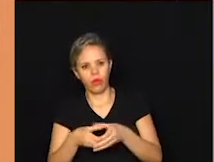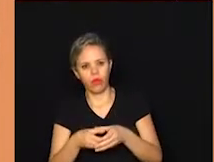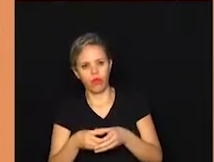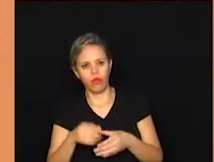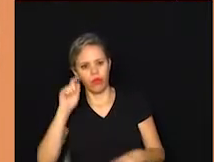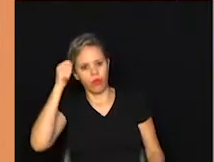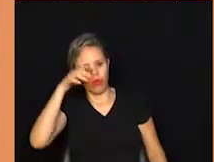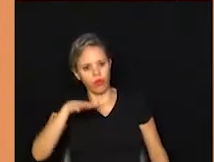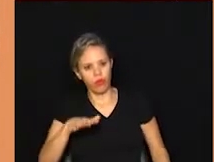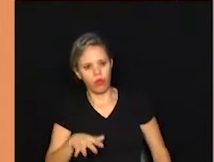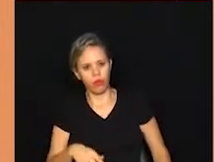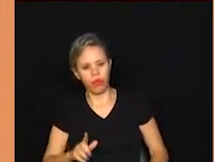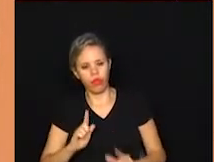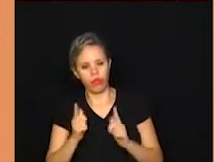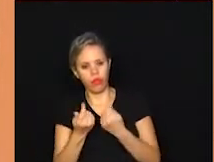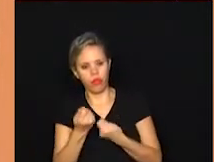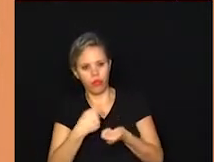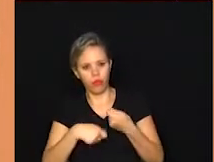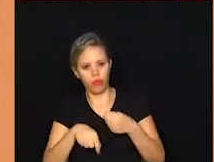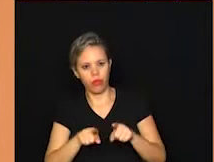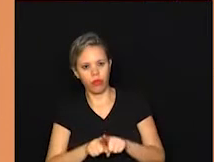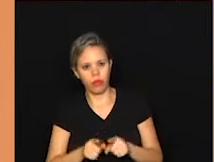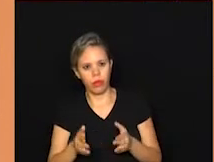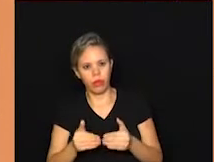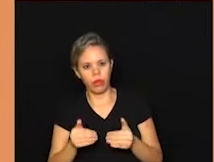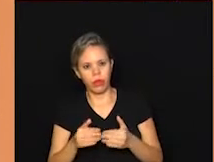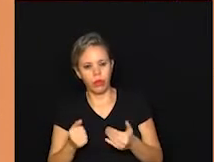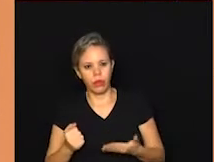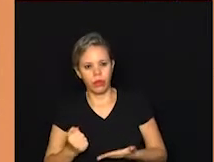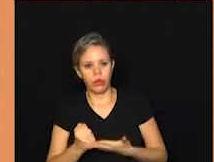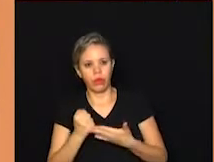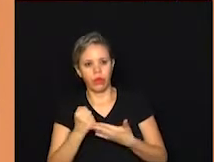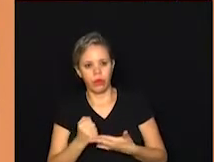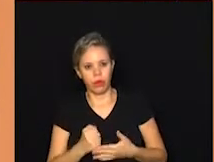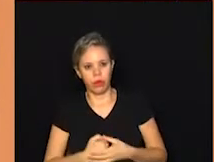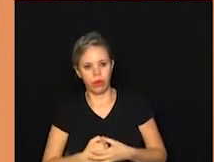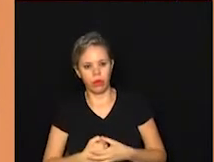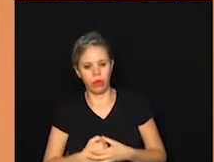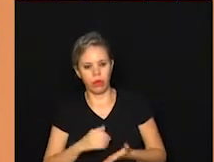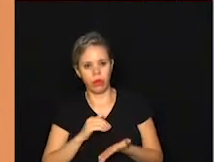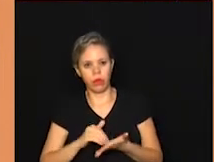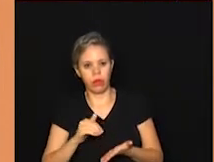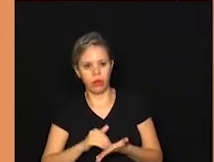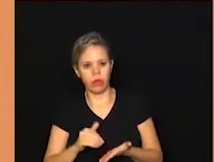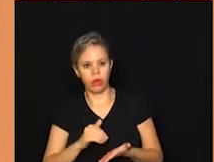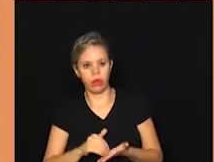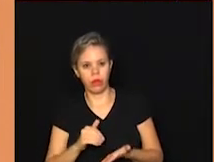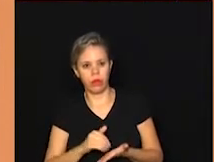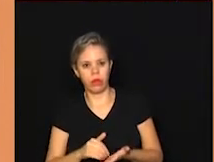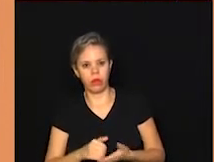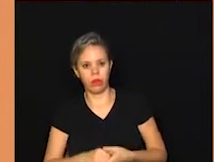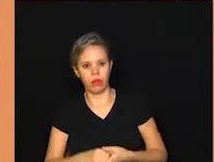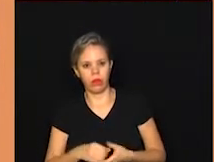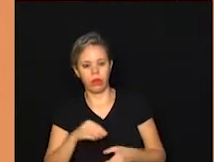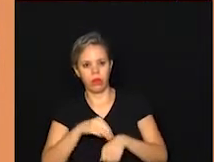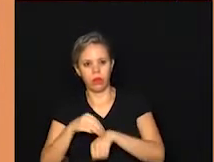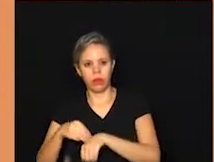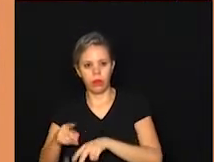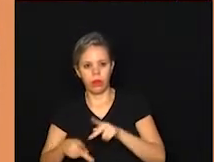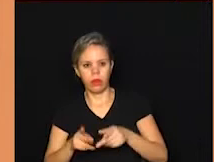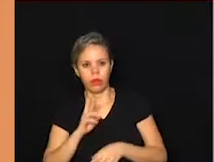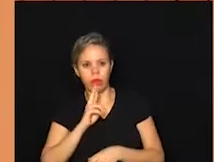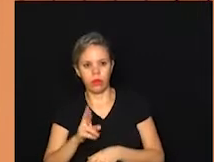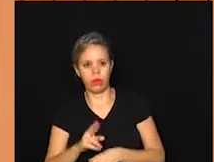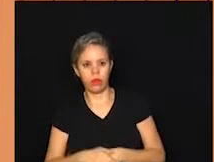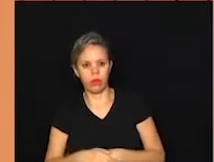conselho gestor. E aí eu vou pedir aqui a ajuda da secretária e dos membros do conselho para responder